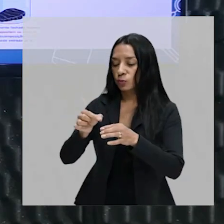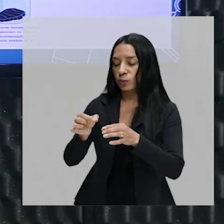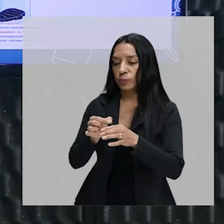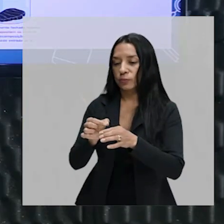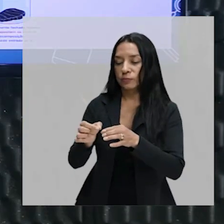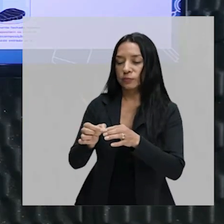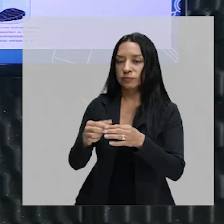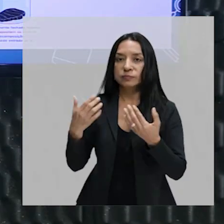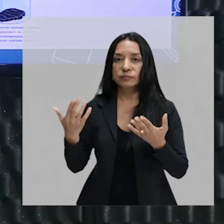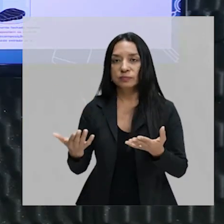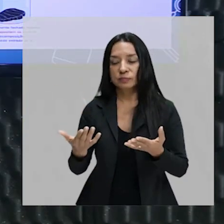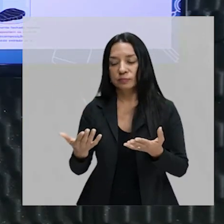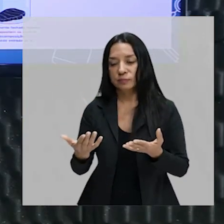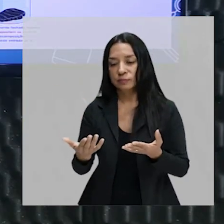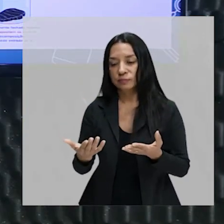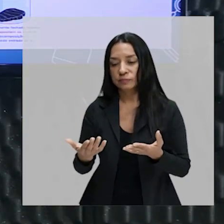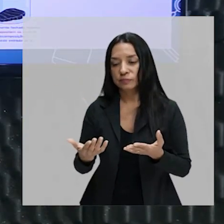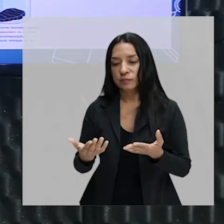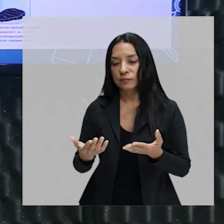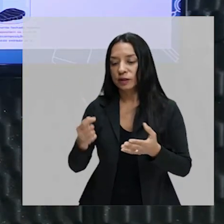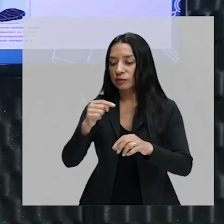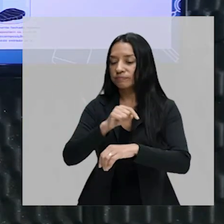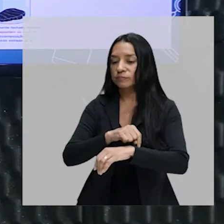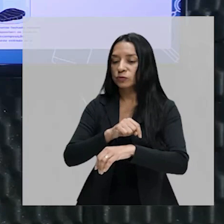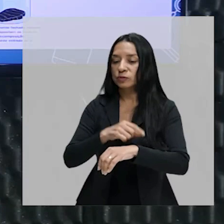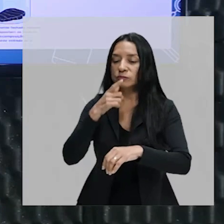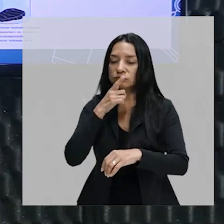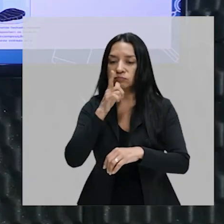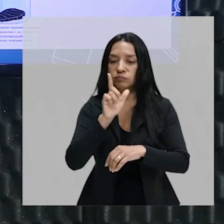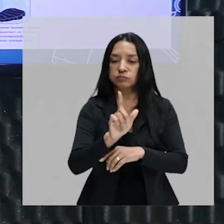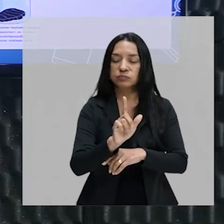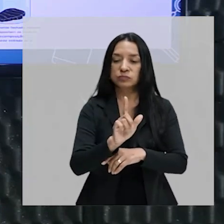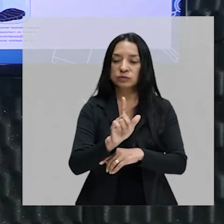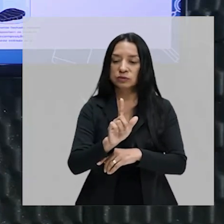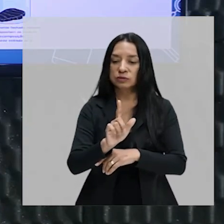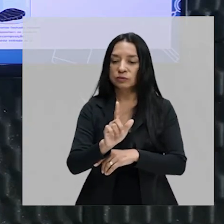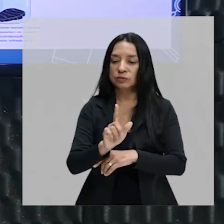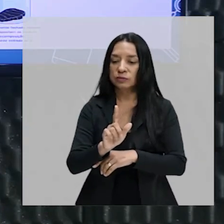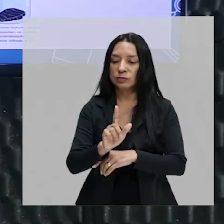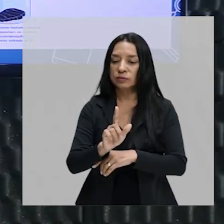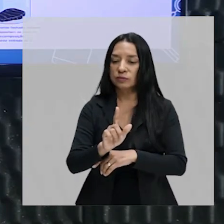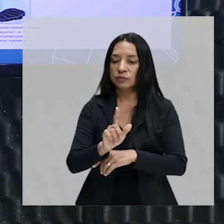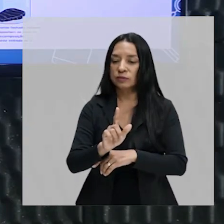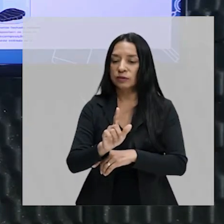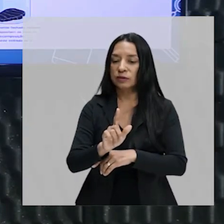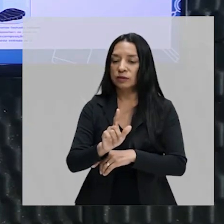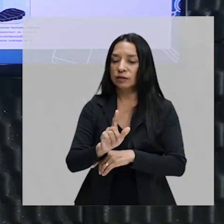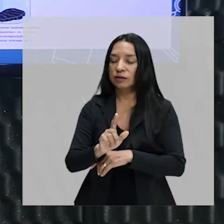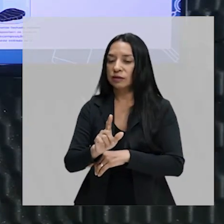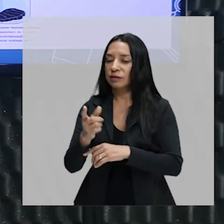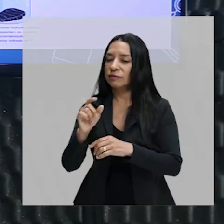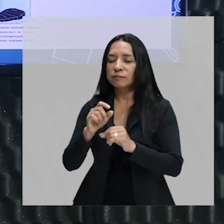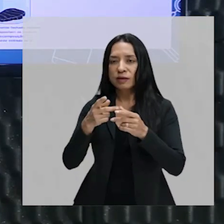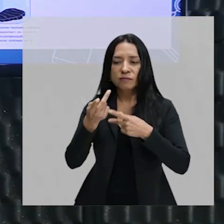então ele naquele momento ele conseguiu derrubar um pouco a teoria